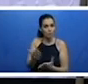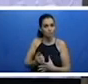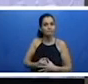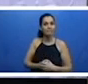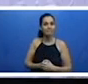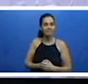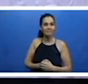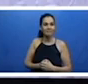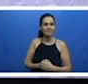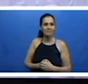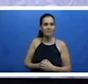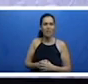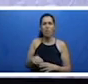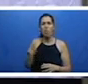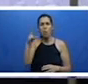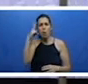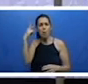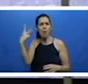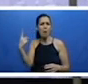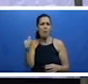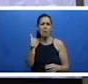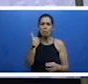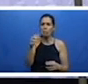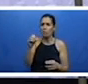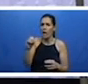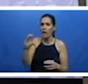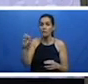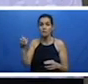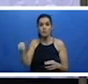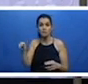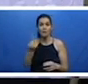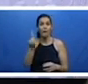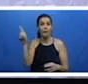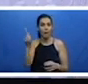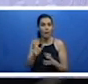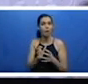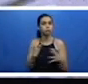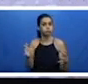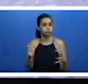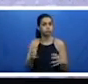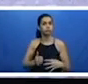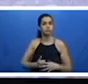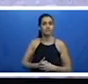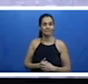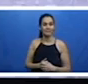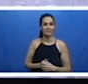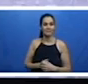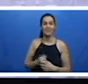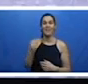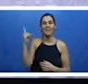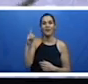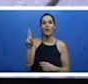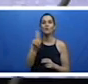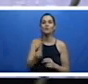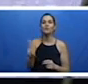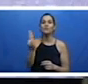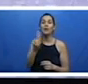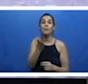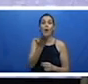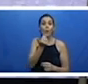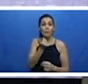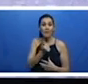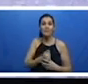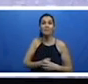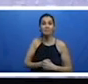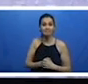e perecas têm no máximo 10 centímetros. Poucos passam desse tamanho. E esse animal aqui ele pode ser utilizado para consumo humano.